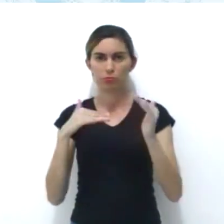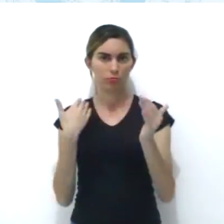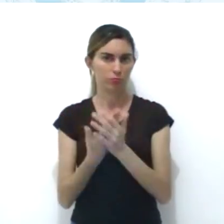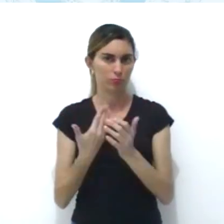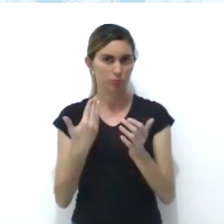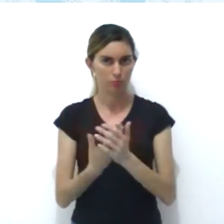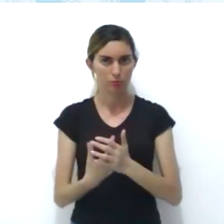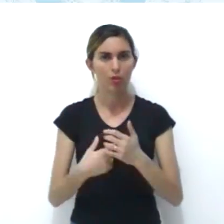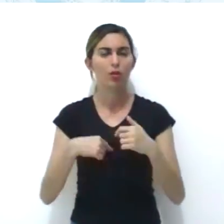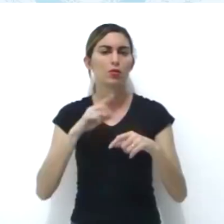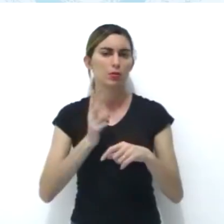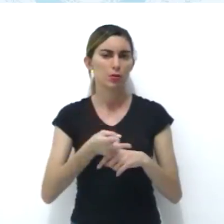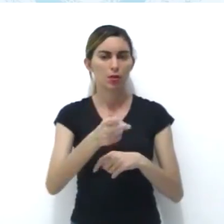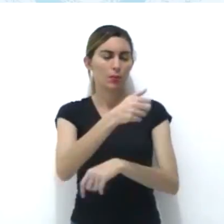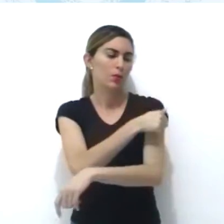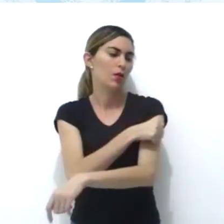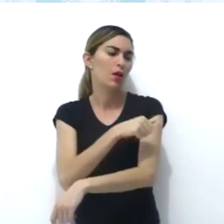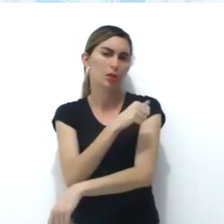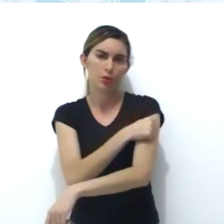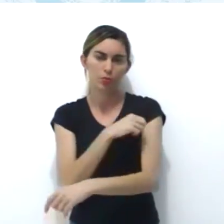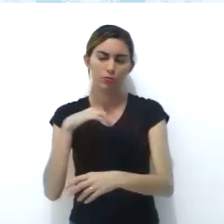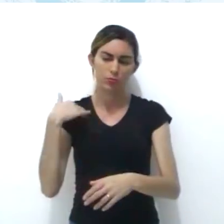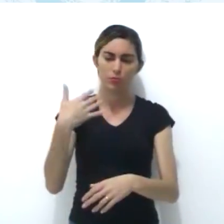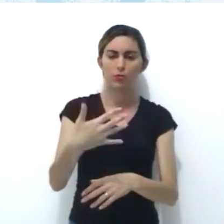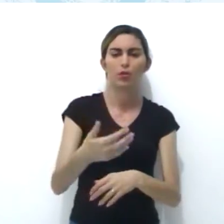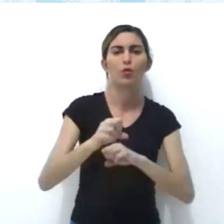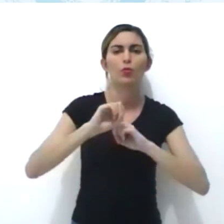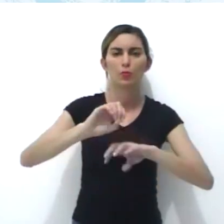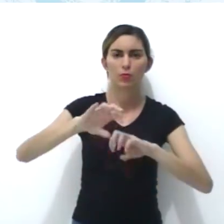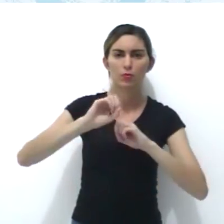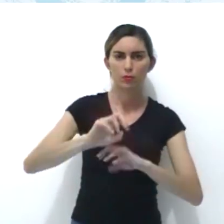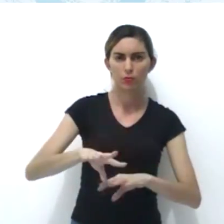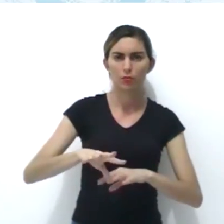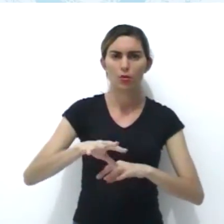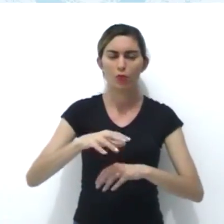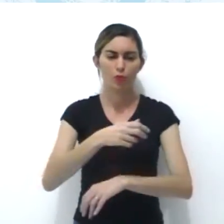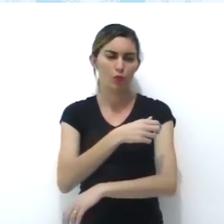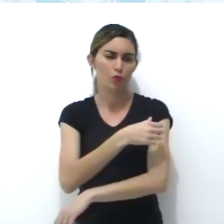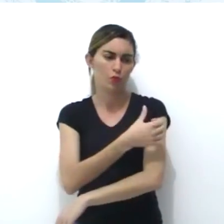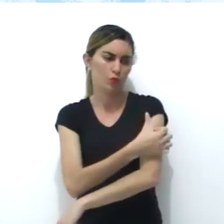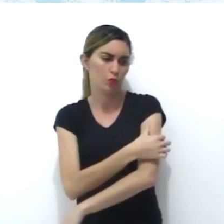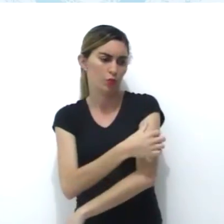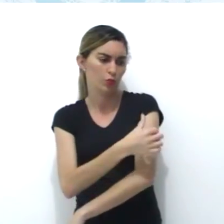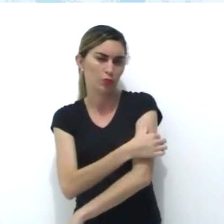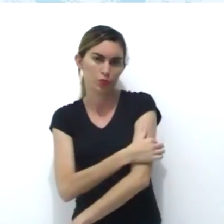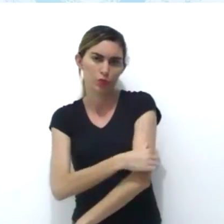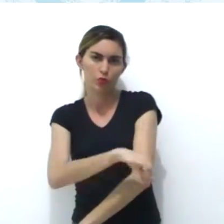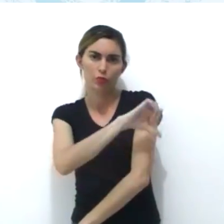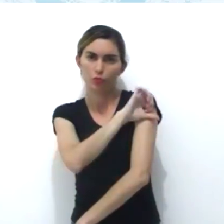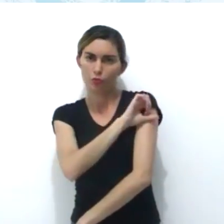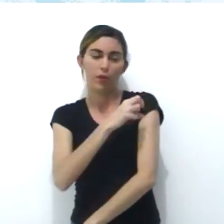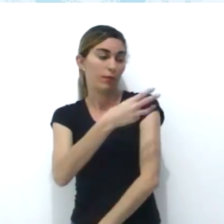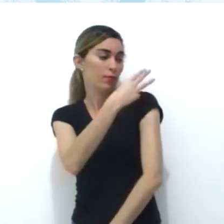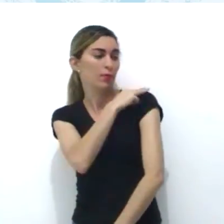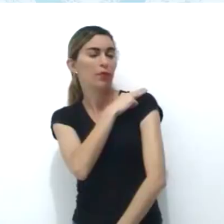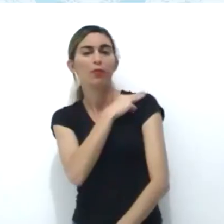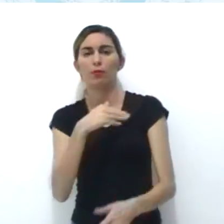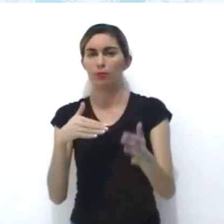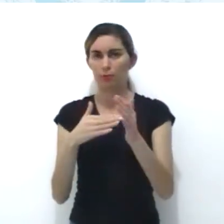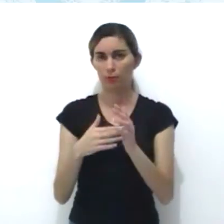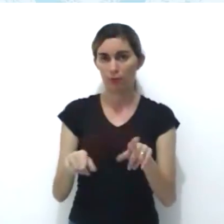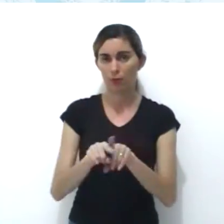qualquer escola, né, e aceita alunos desde lá da educação, do Fundamental 1 até o ensino